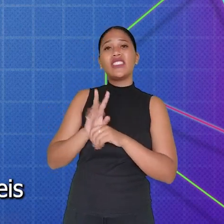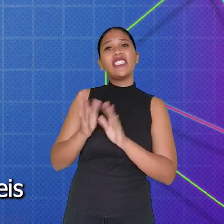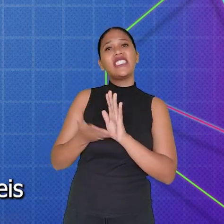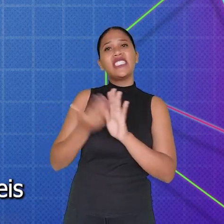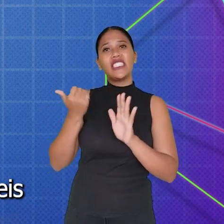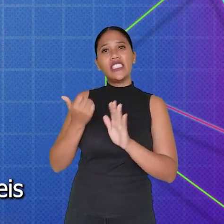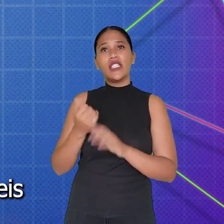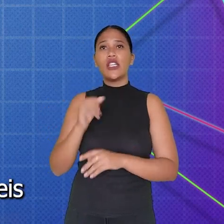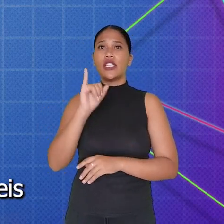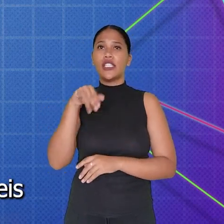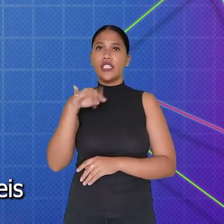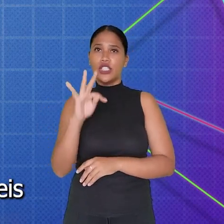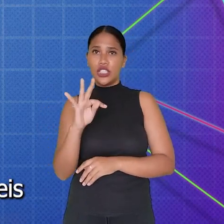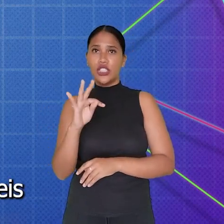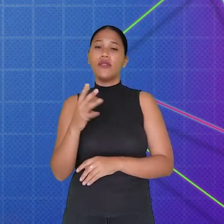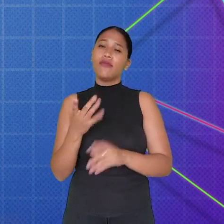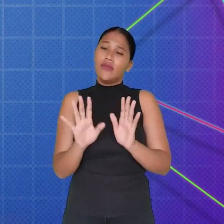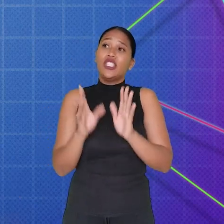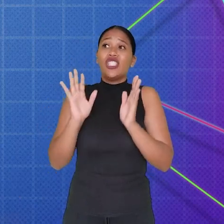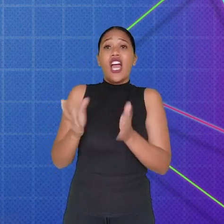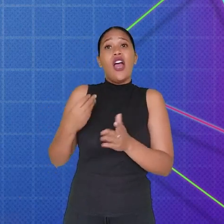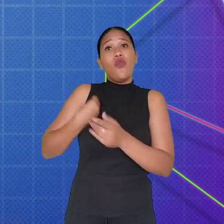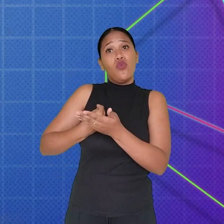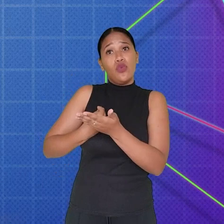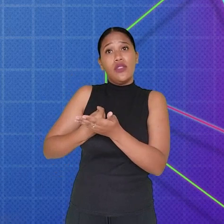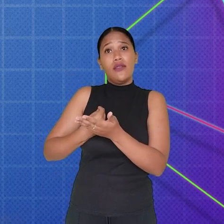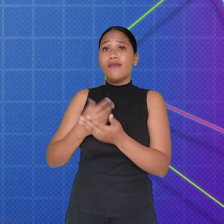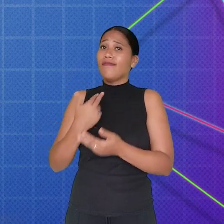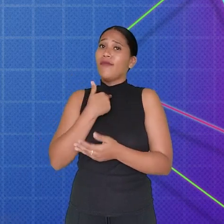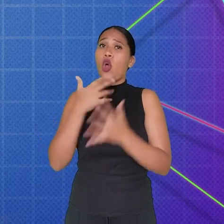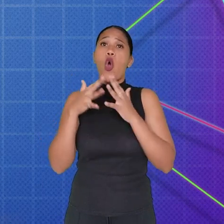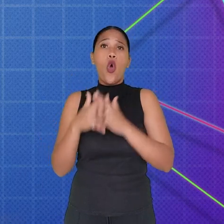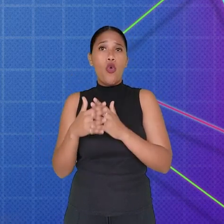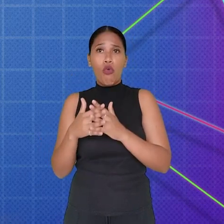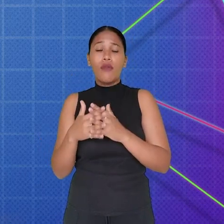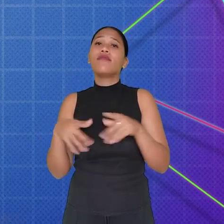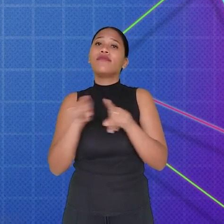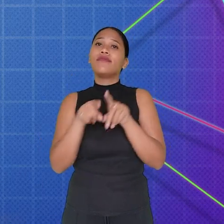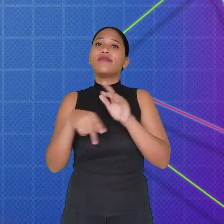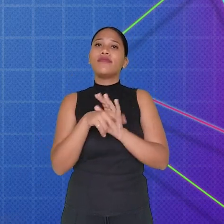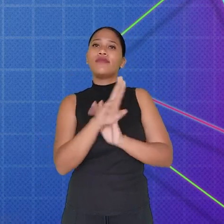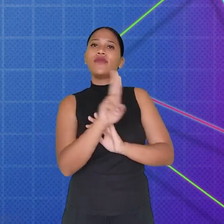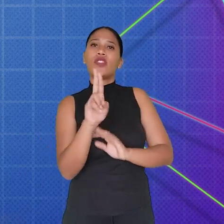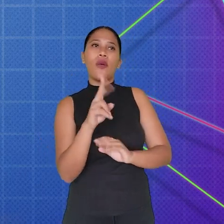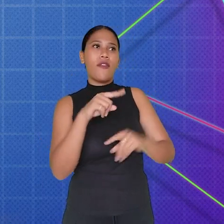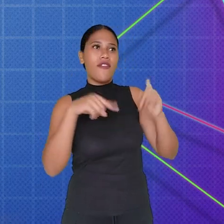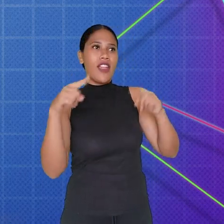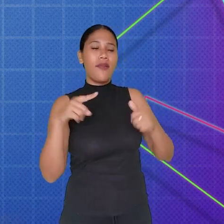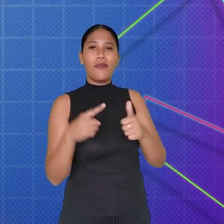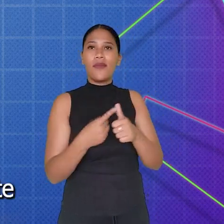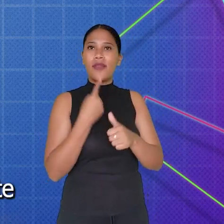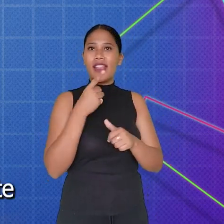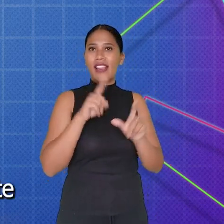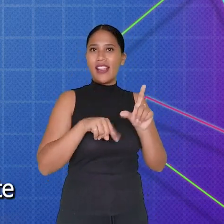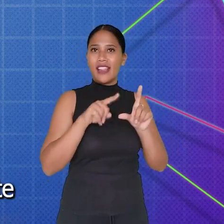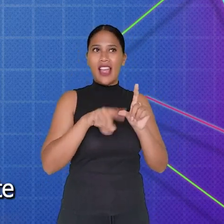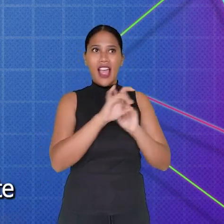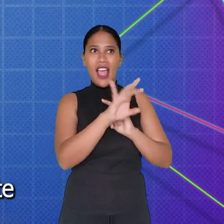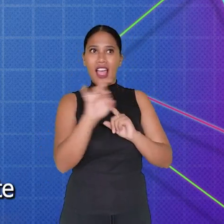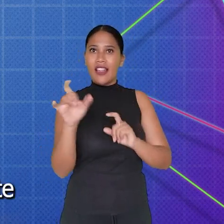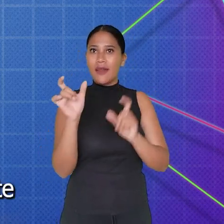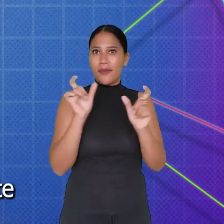usarmos camel case para nomear variáveis onde a primeira letra de cada palavra após a primeira é maiúscula. Por